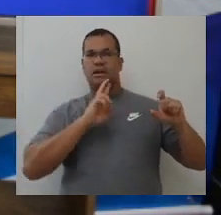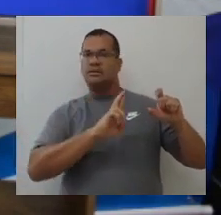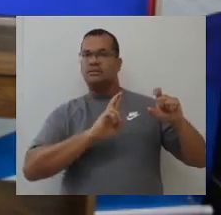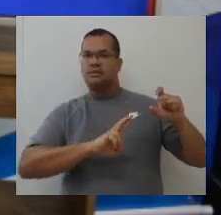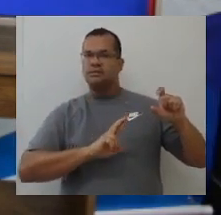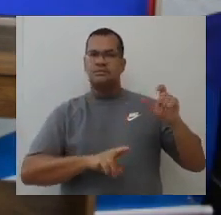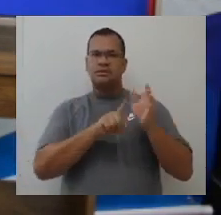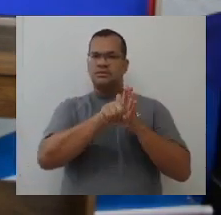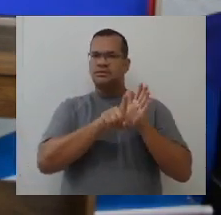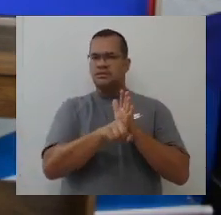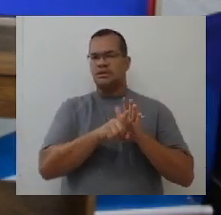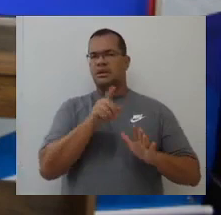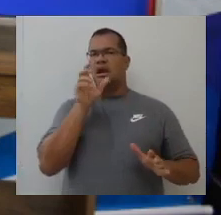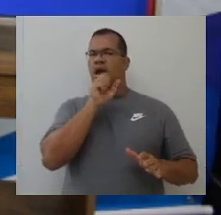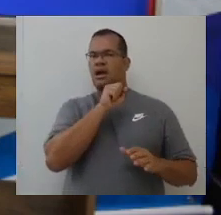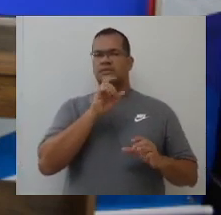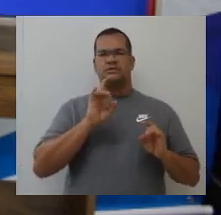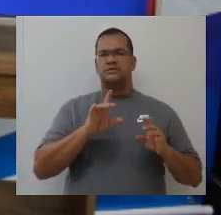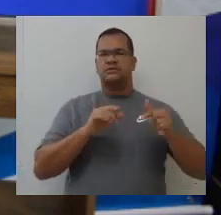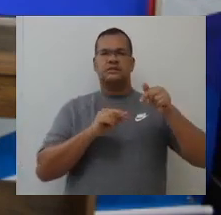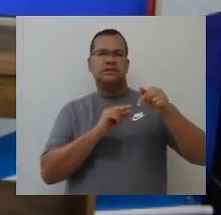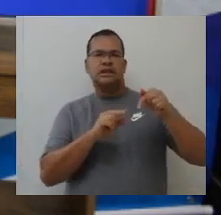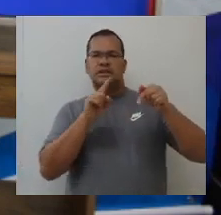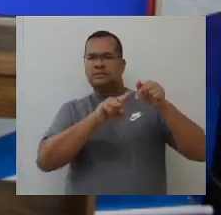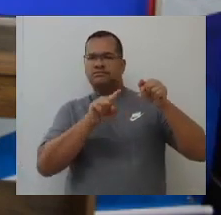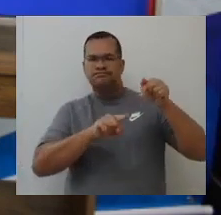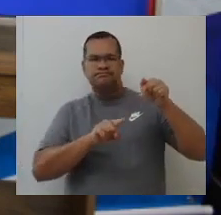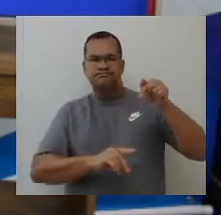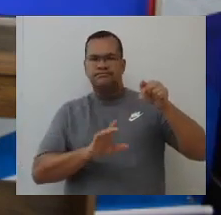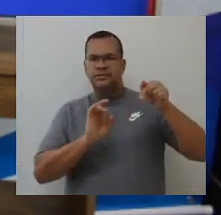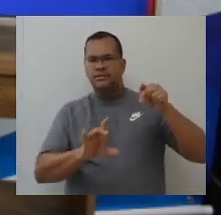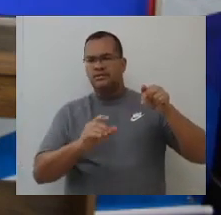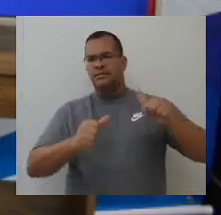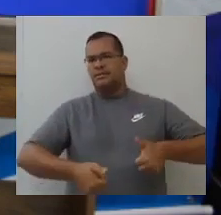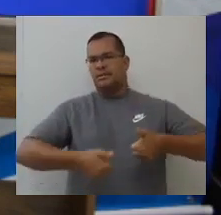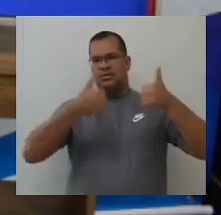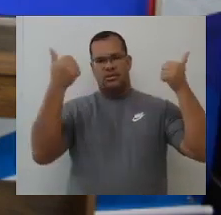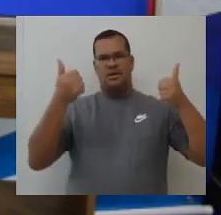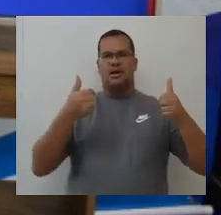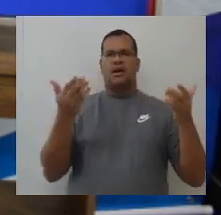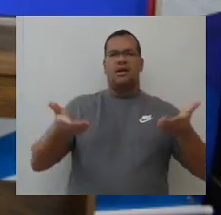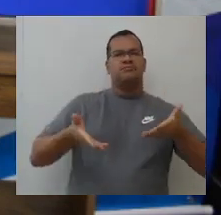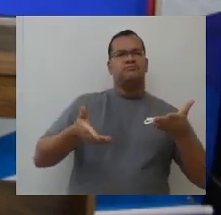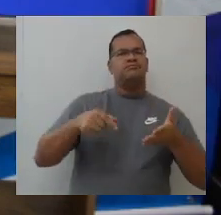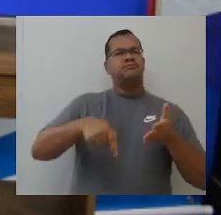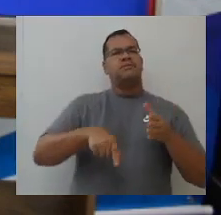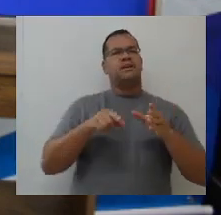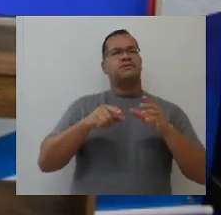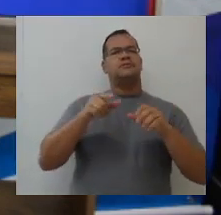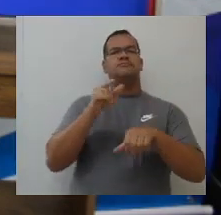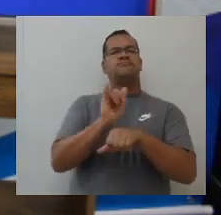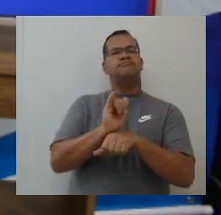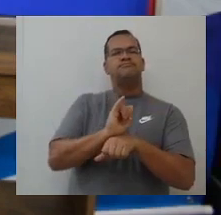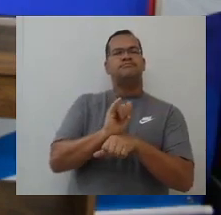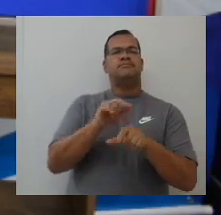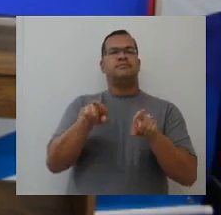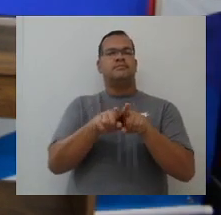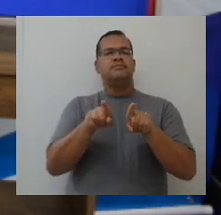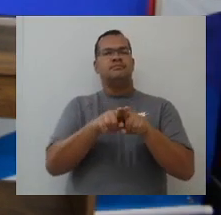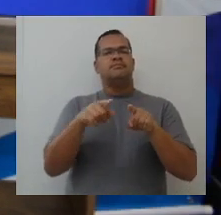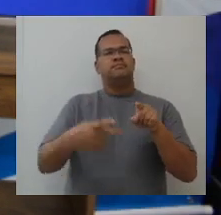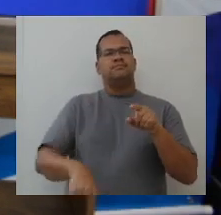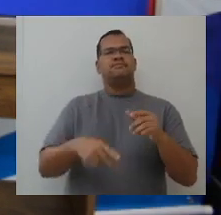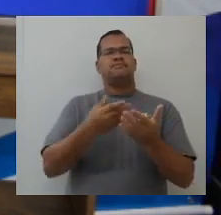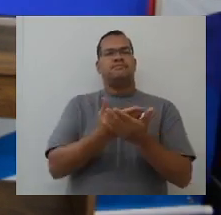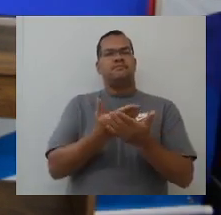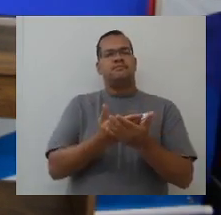pesquisa bem rápida, uma pesquisa com 7 perguntas para que a gente possa melhorar os nossos encontros aqui na TV e